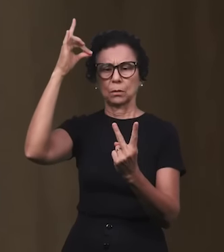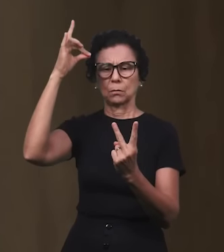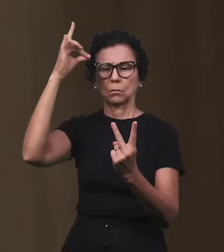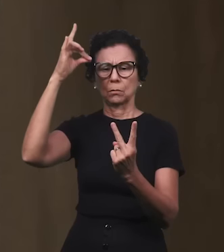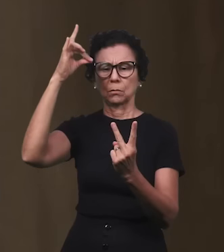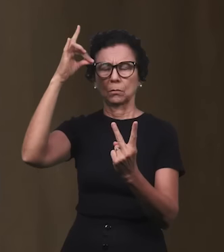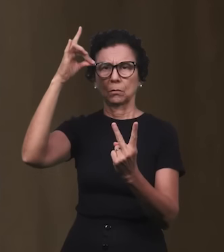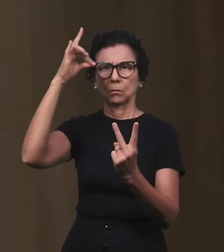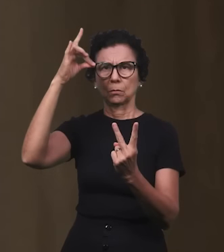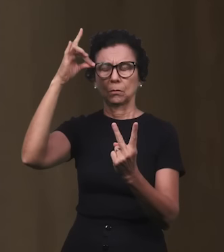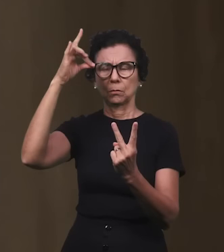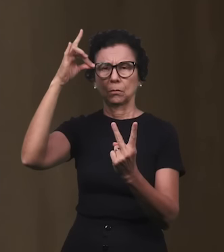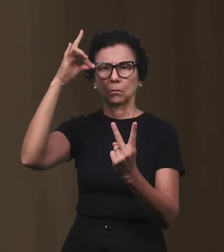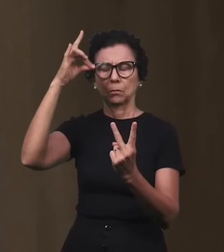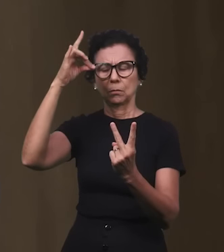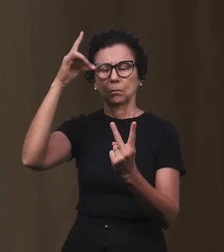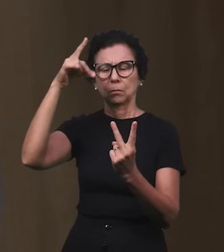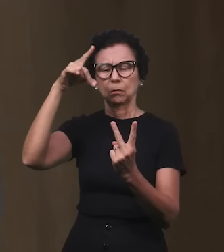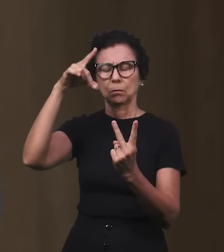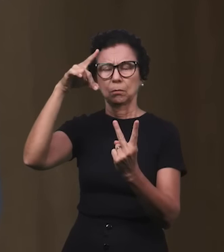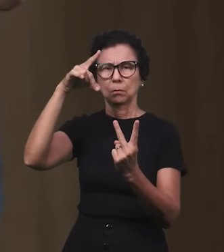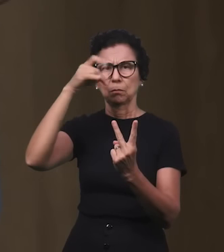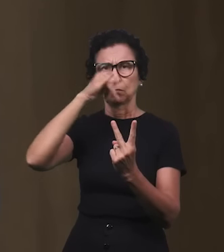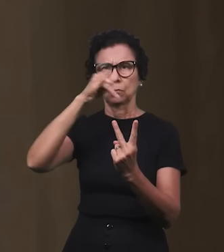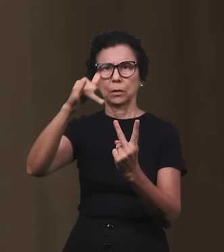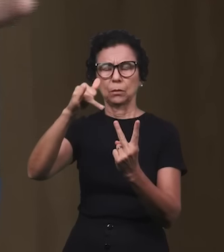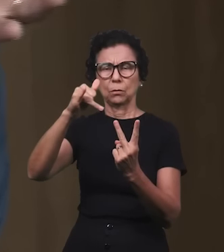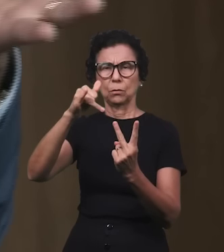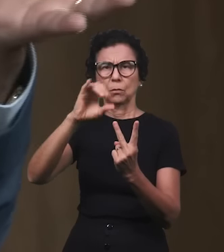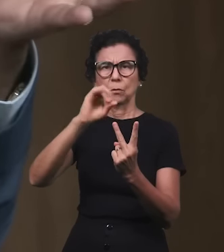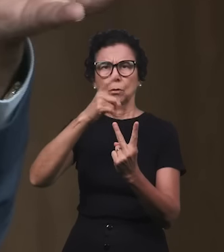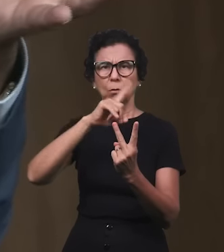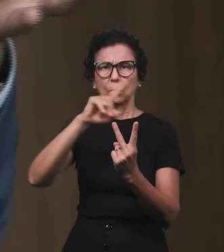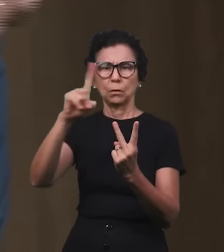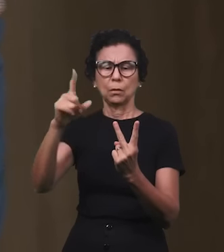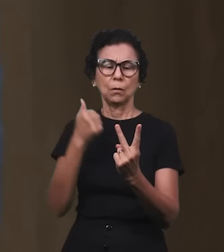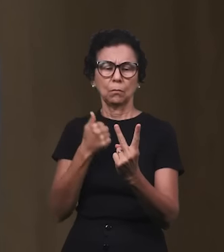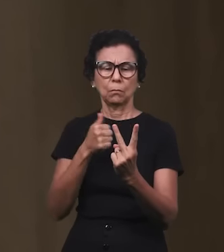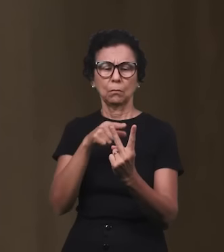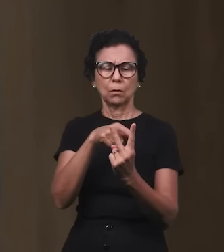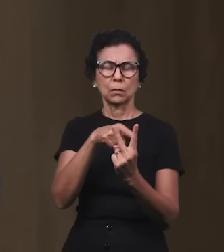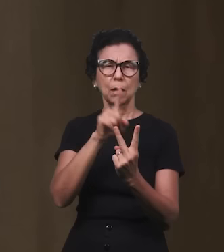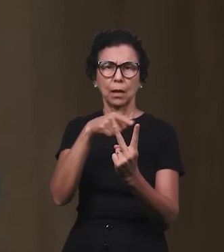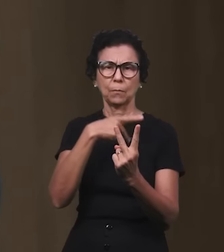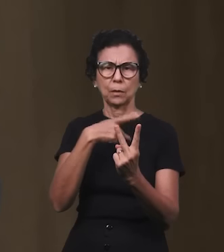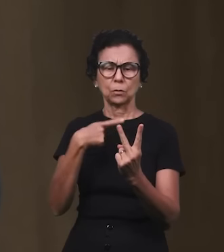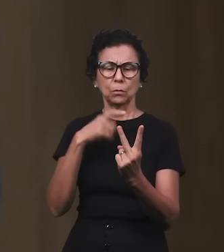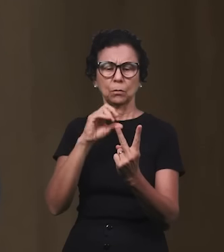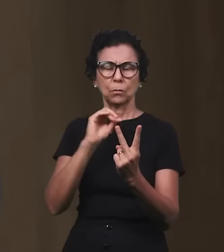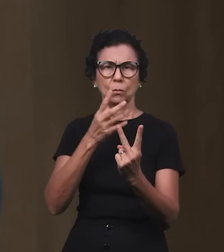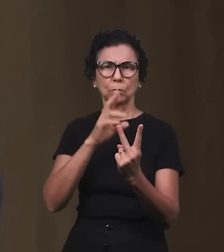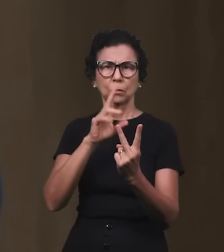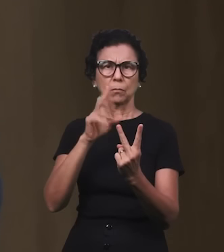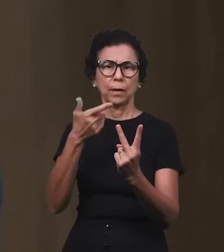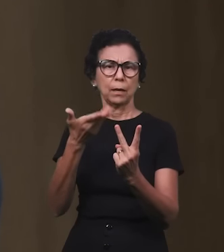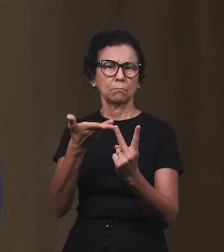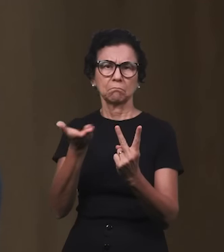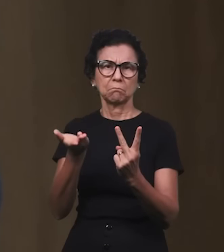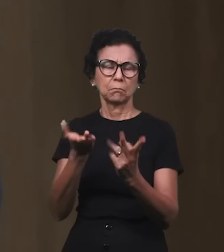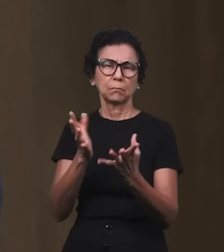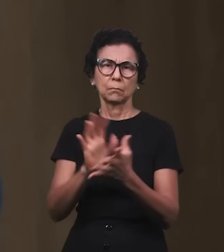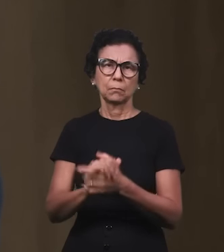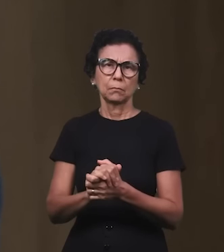tem que ter, não, o Espírito Santo falou ou não falou, tem que ser. Então, o mesmo caso lá no Velho Testamento, no caso